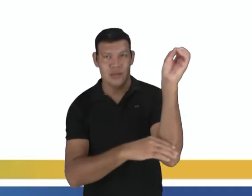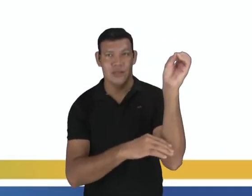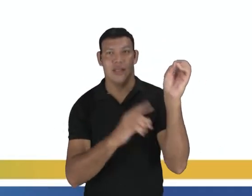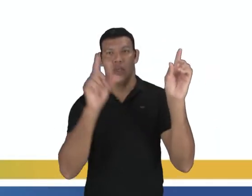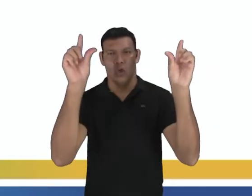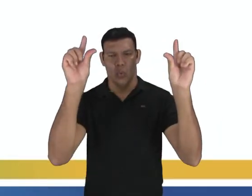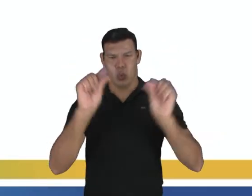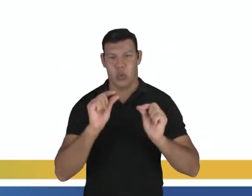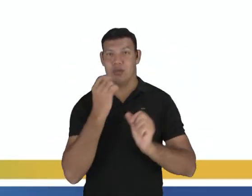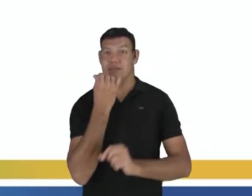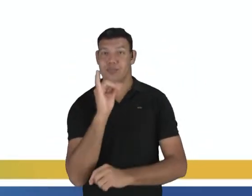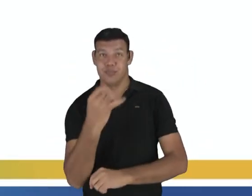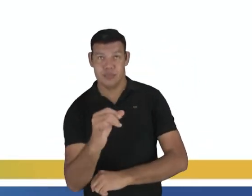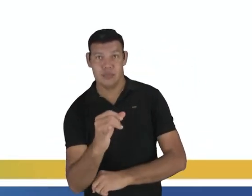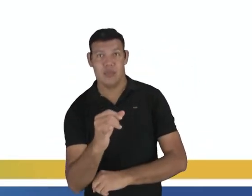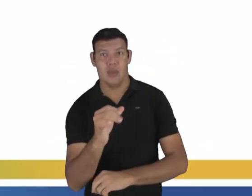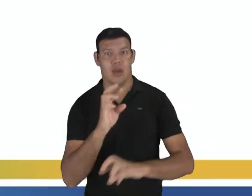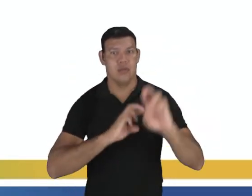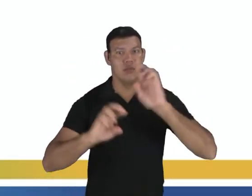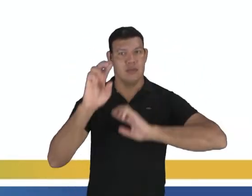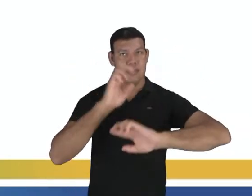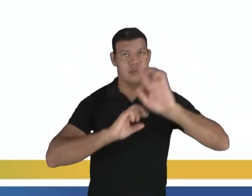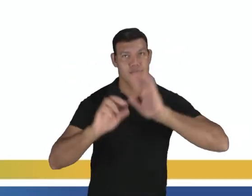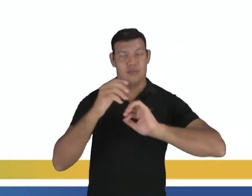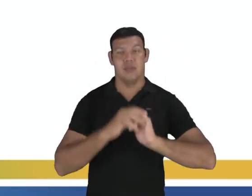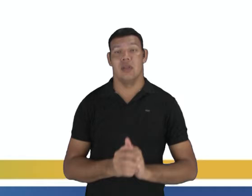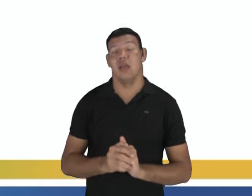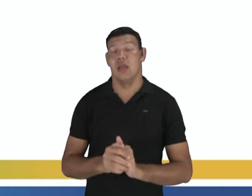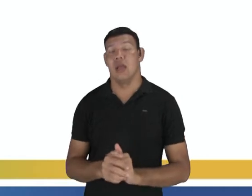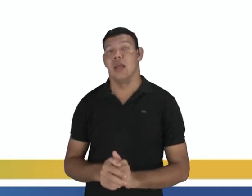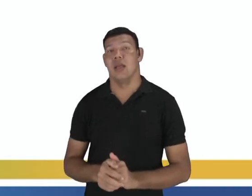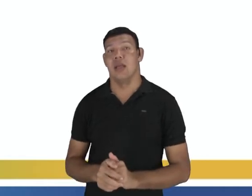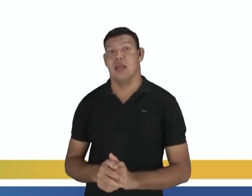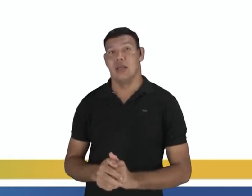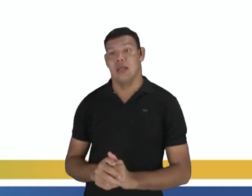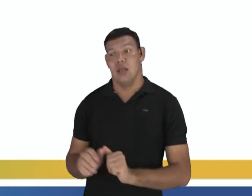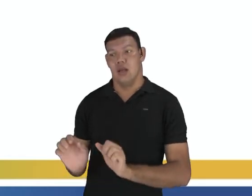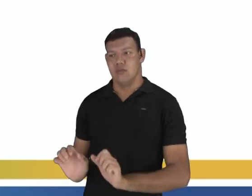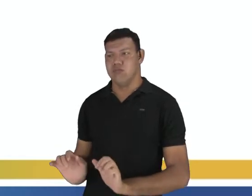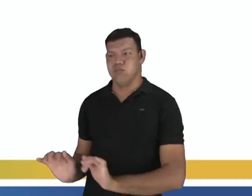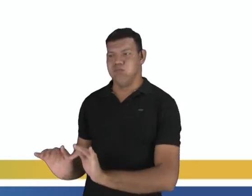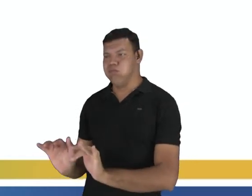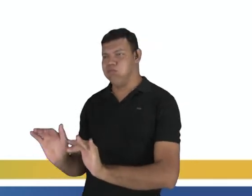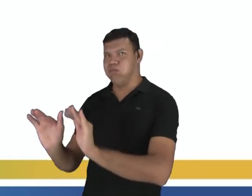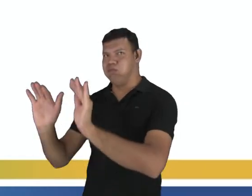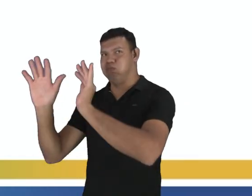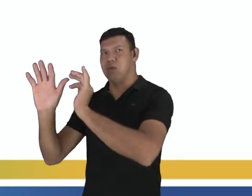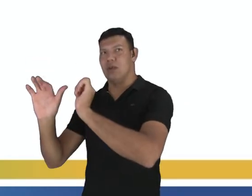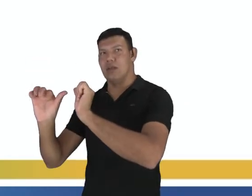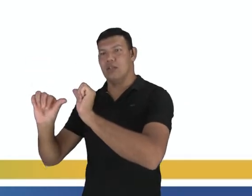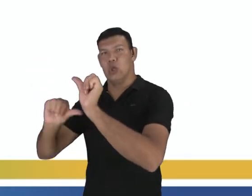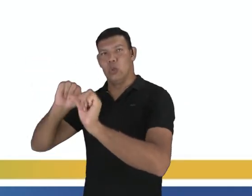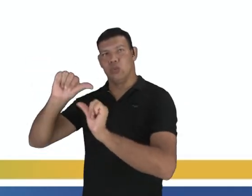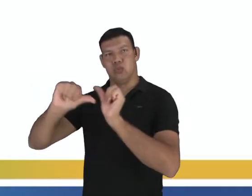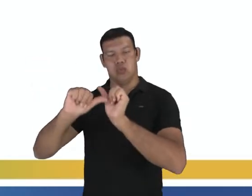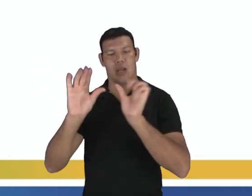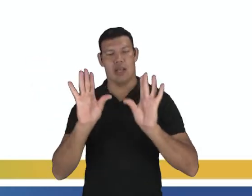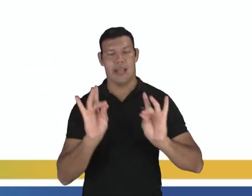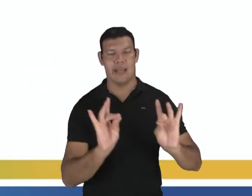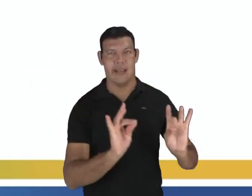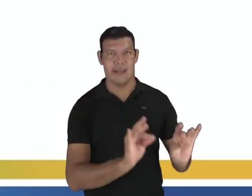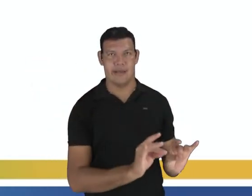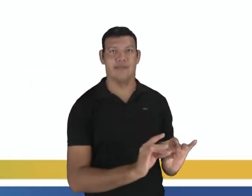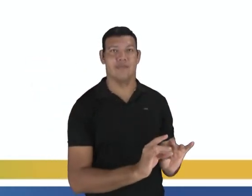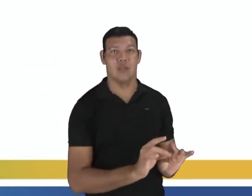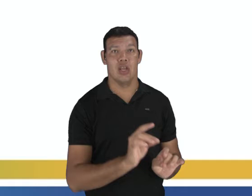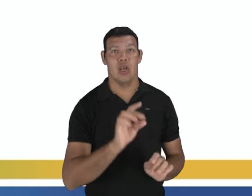quais são os fenômenos que a gente pode observar? Do estado gasoso para o líquido, nós vamos ter a condensação. E